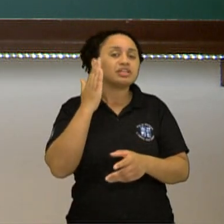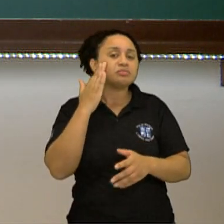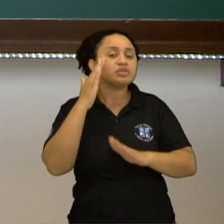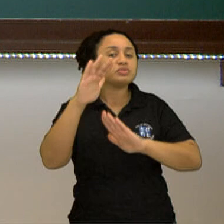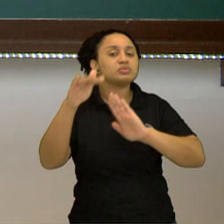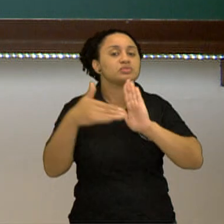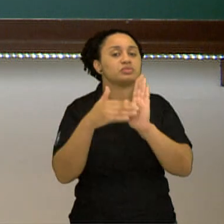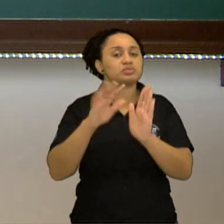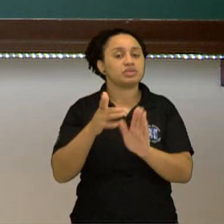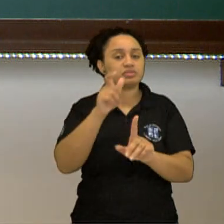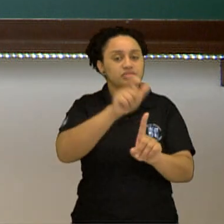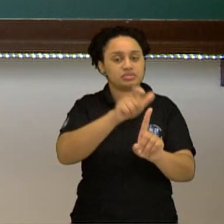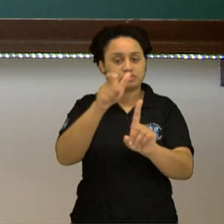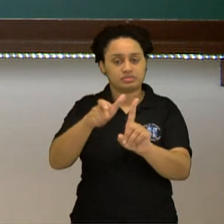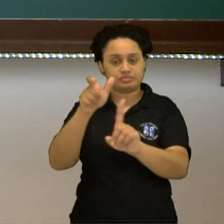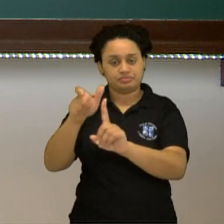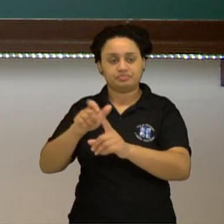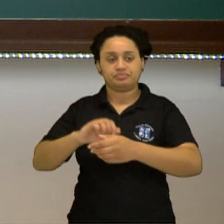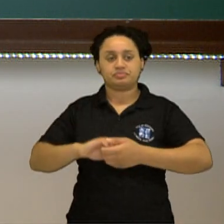acontecem com os personagens.